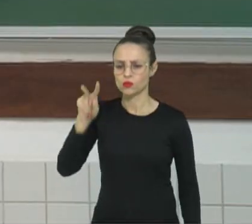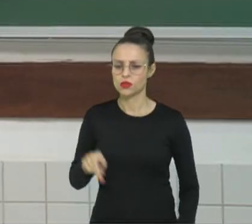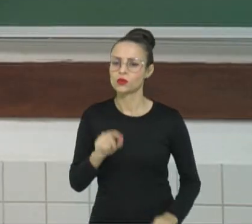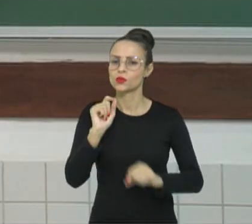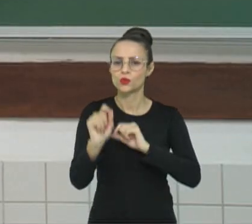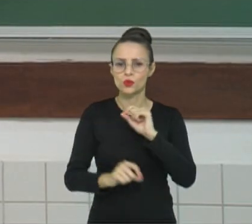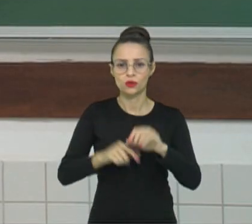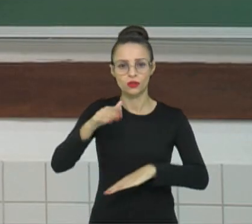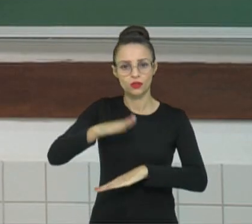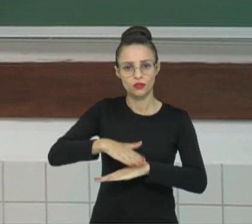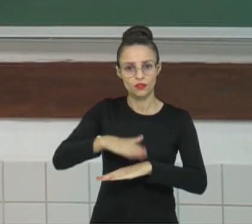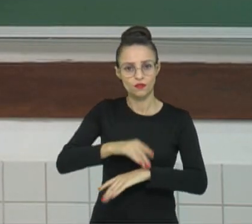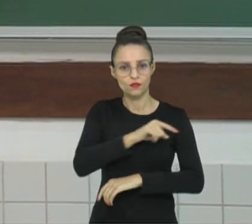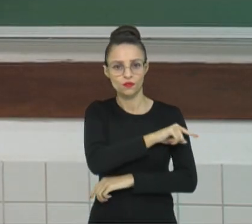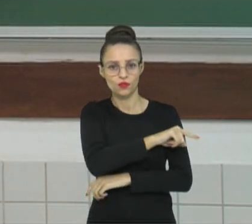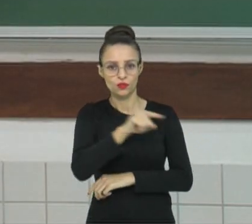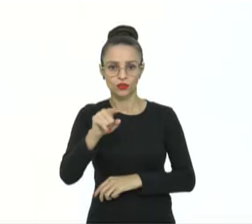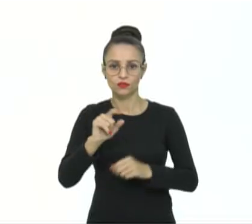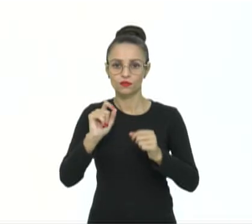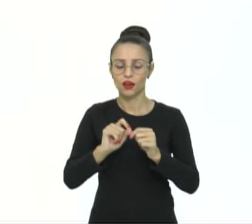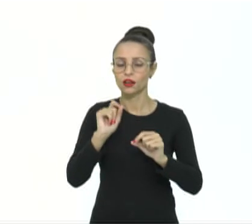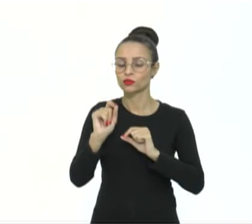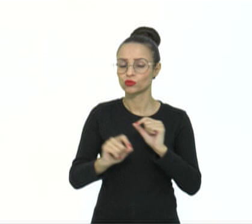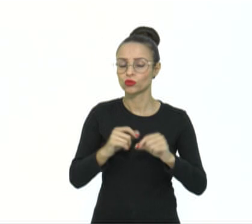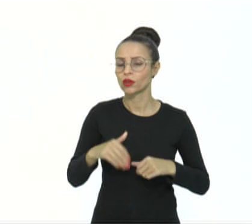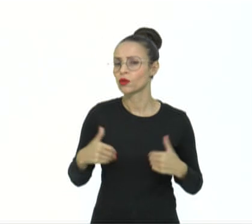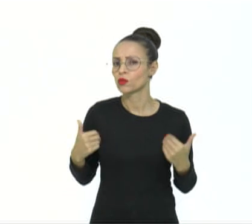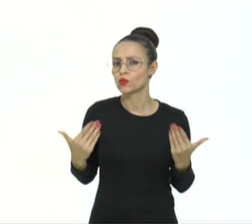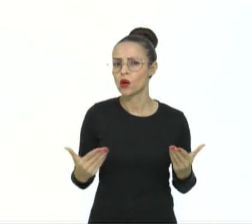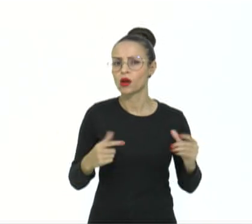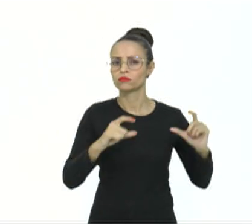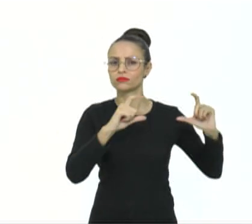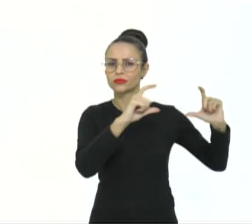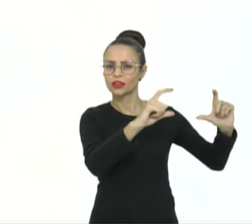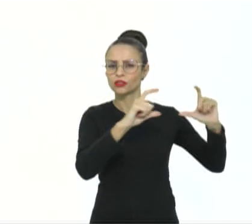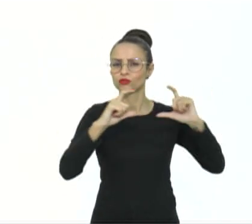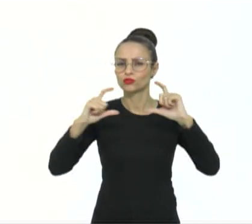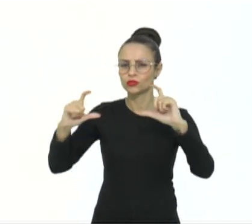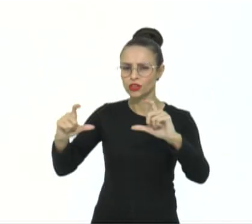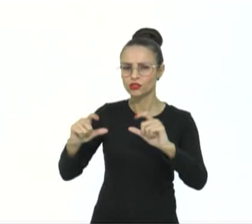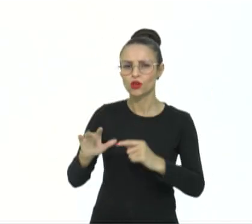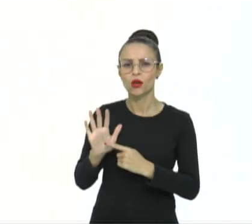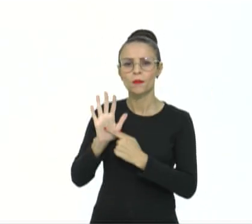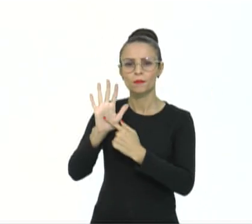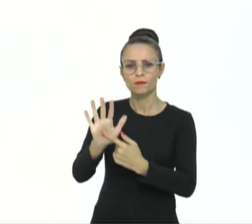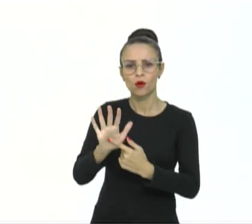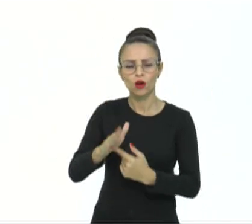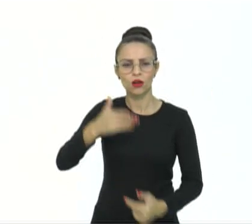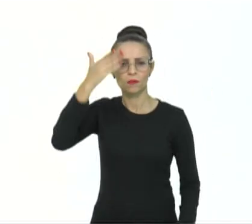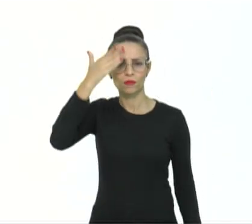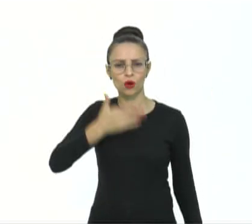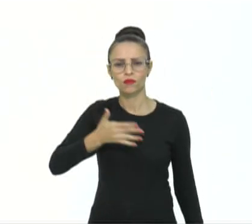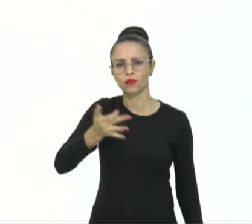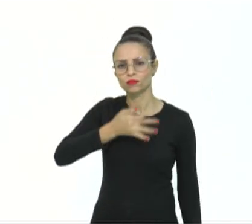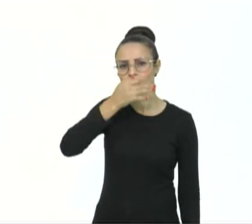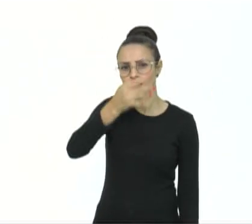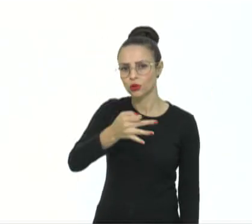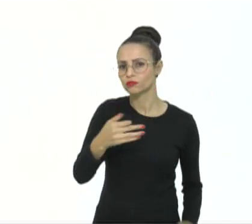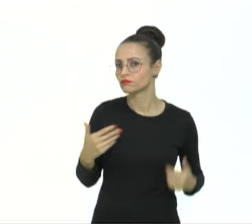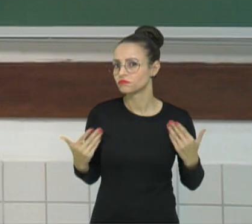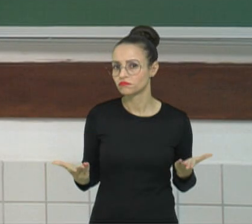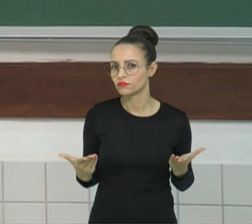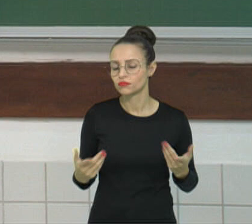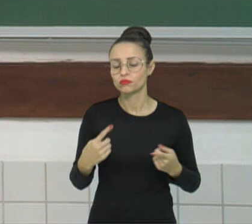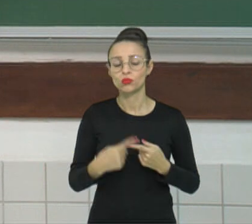vamos fazer? Em qual dos trechos é apresentado um argumento de evidência? Por que nós estamos